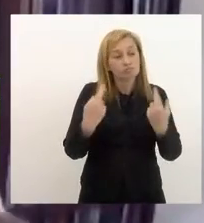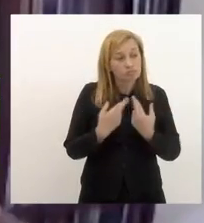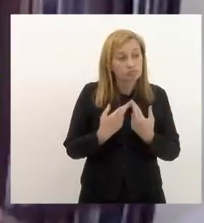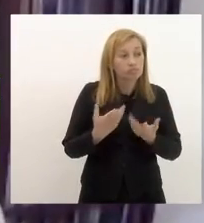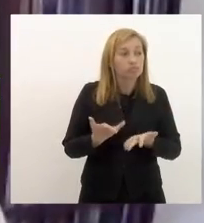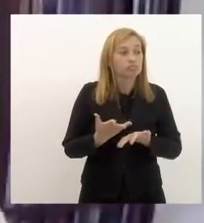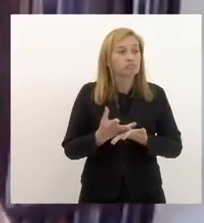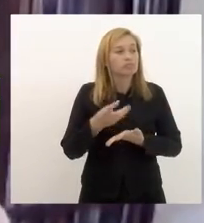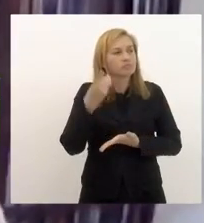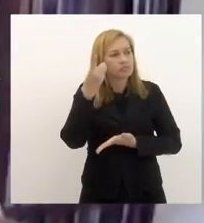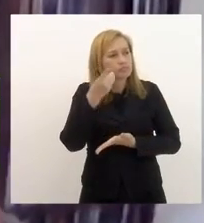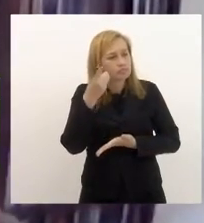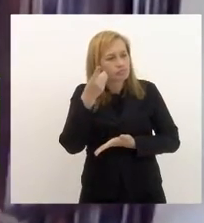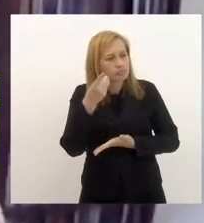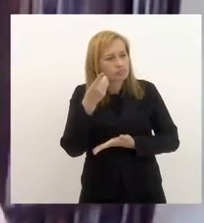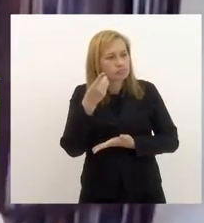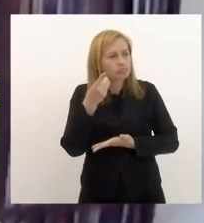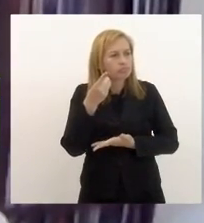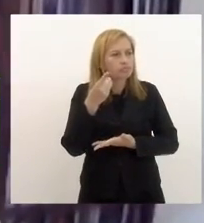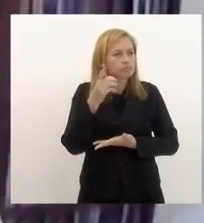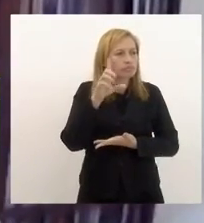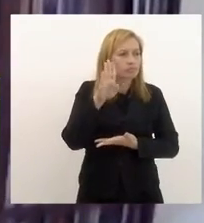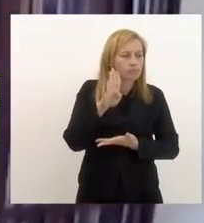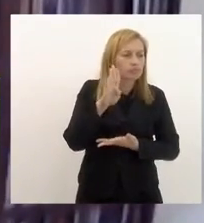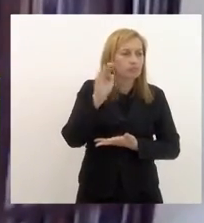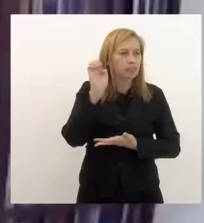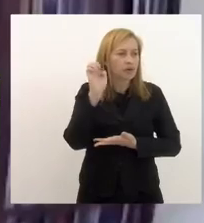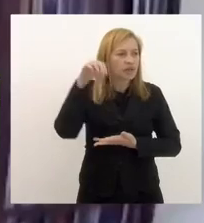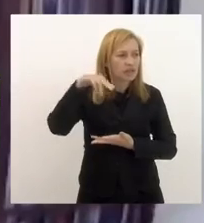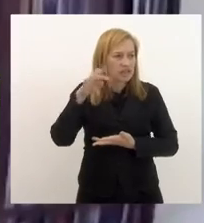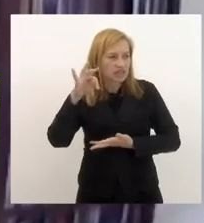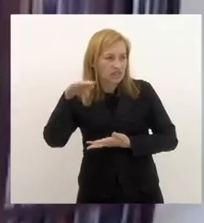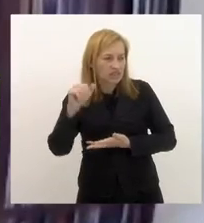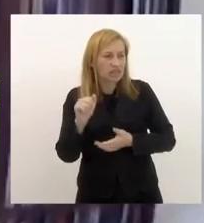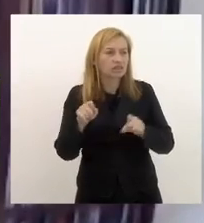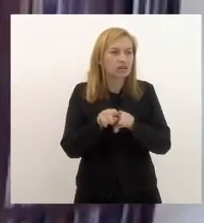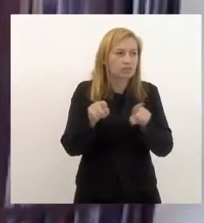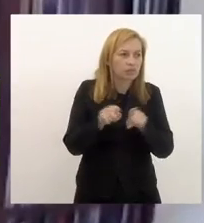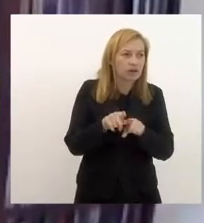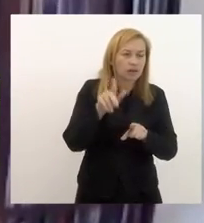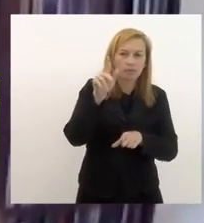deputado participou participou